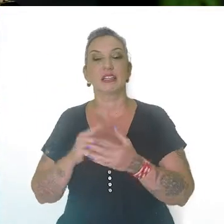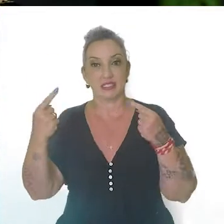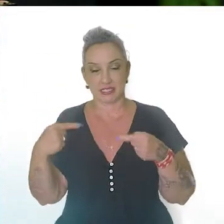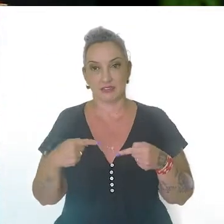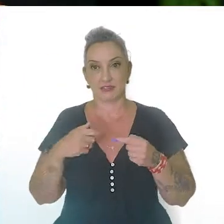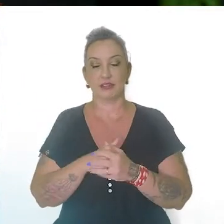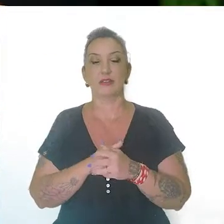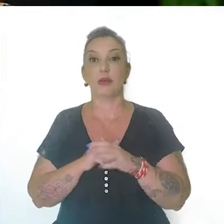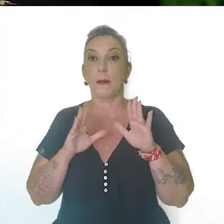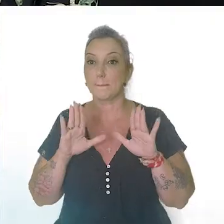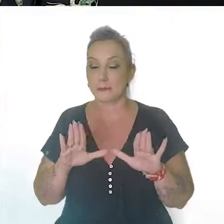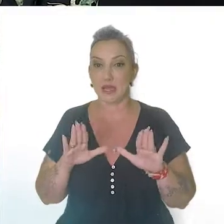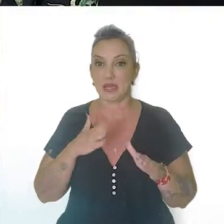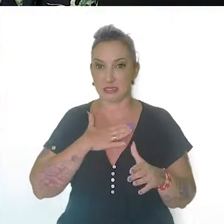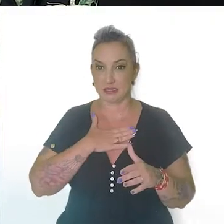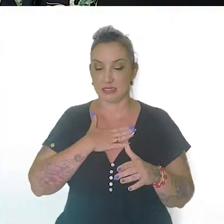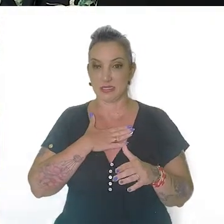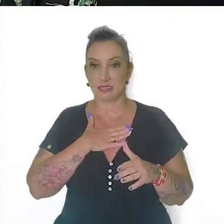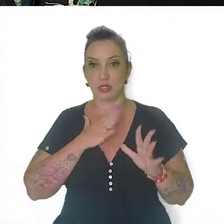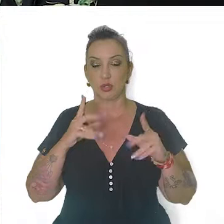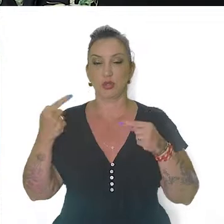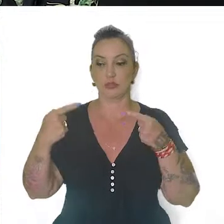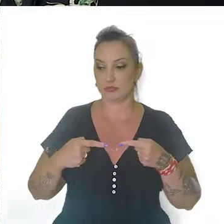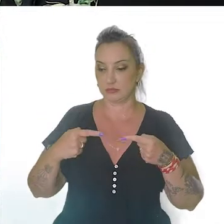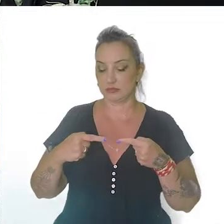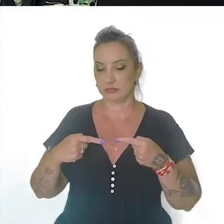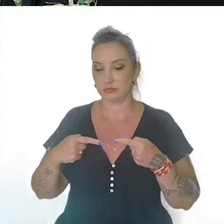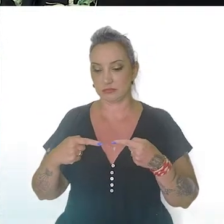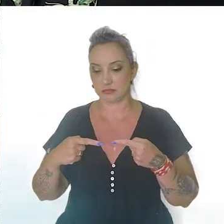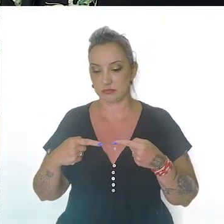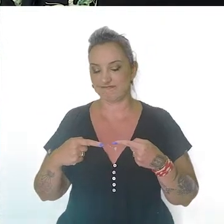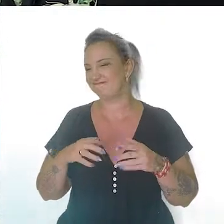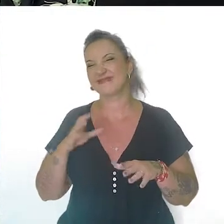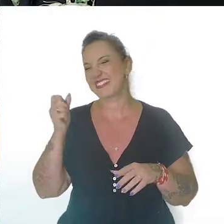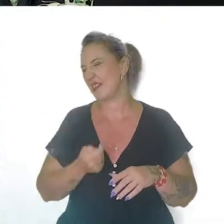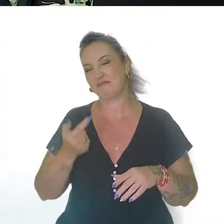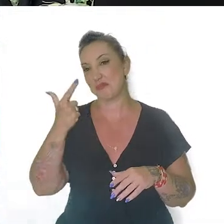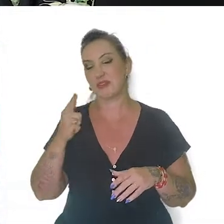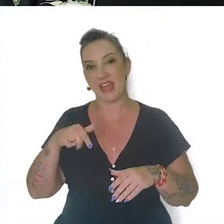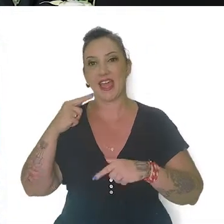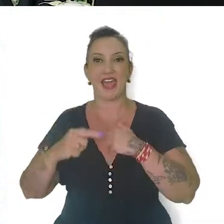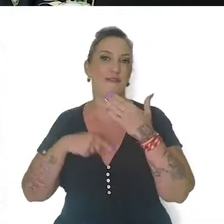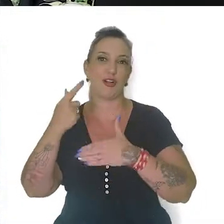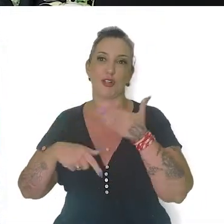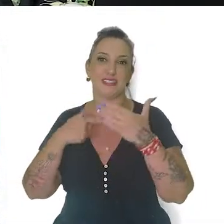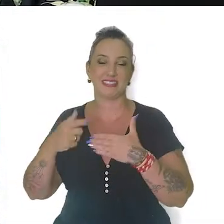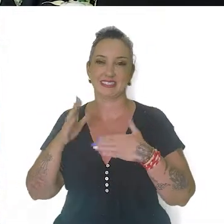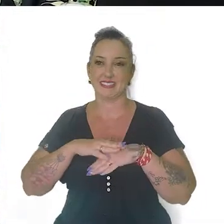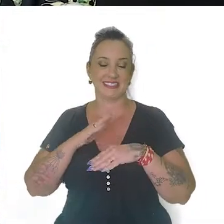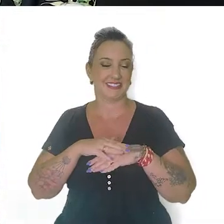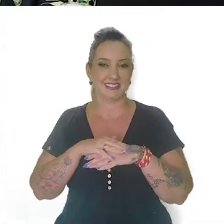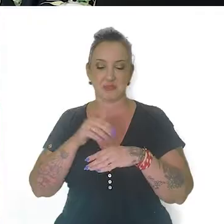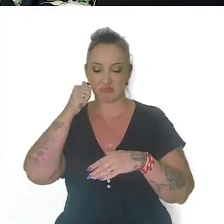Então, foi um desafio, mas para mim, todo desafio para mim é fichinha. Para mim é uma evolução, seja como